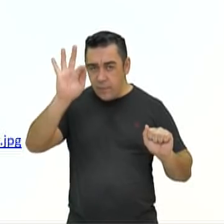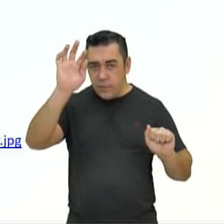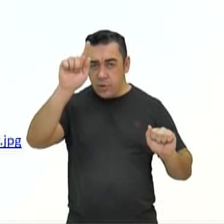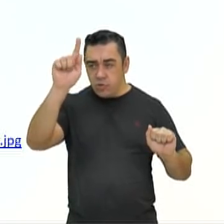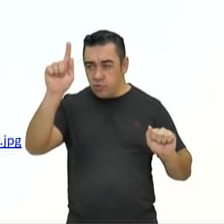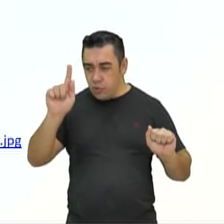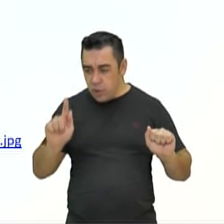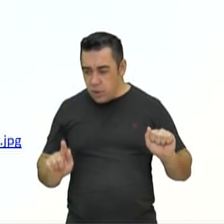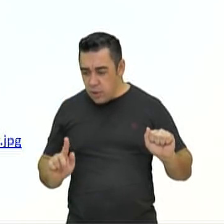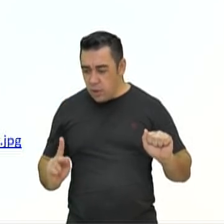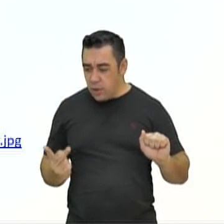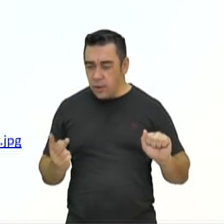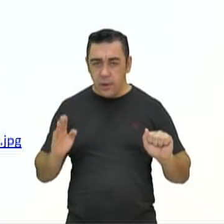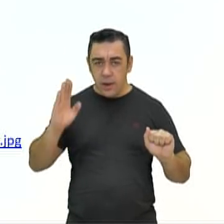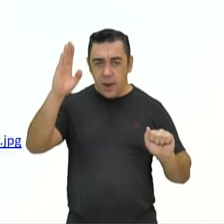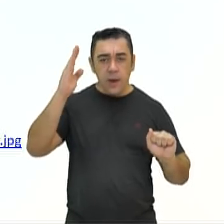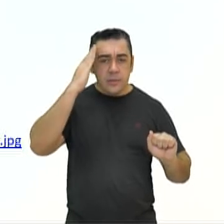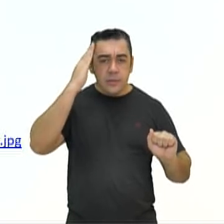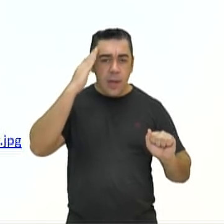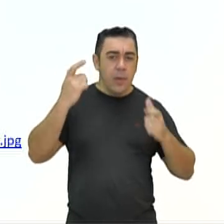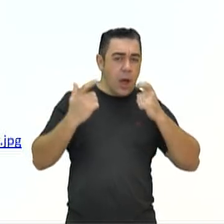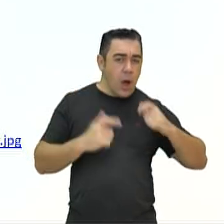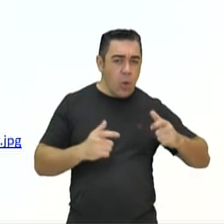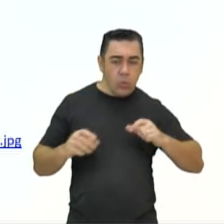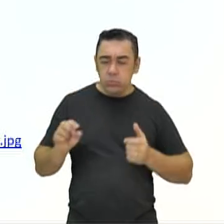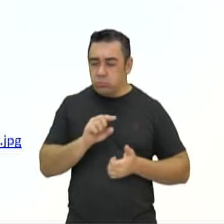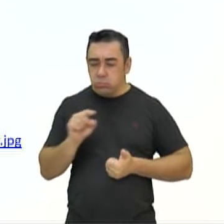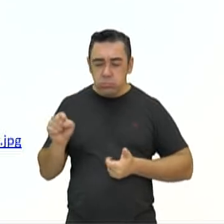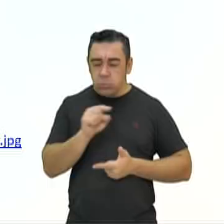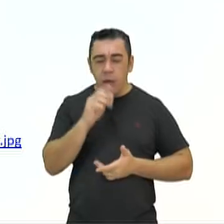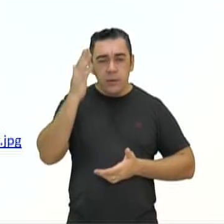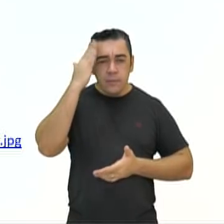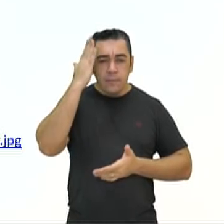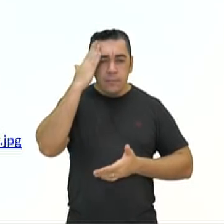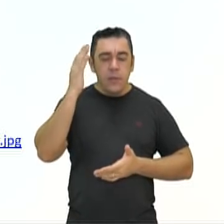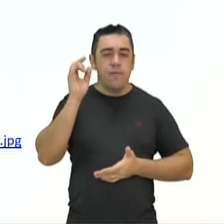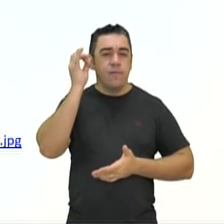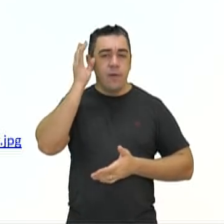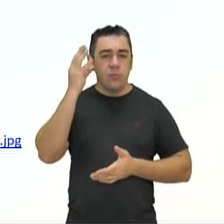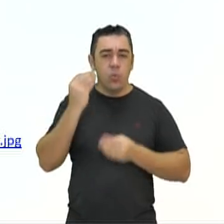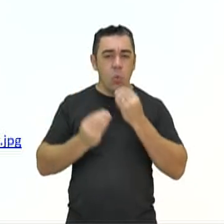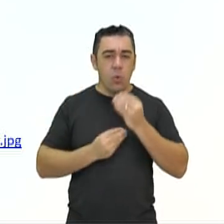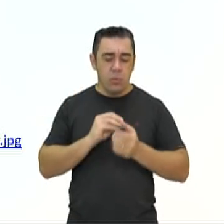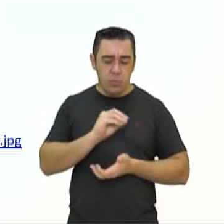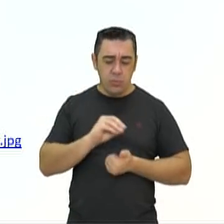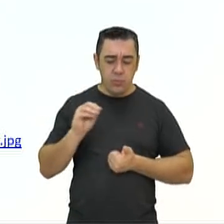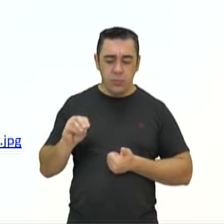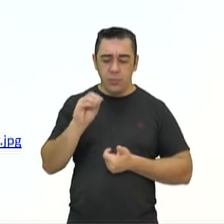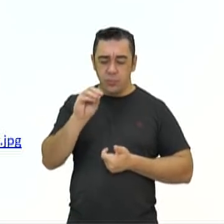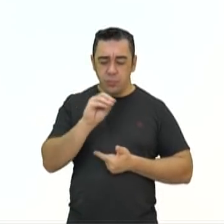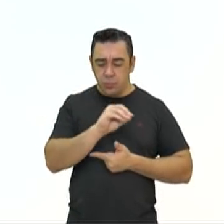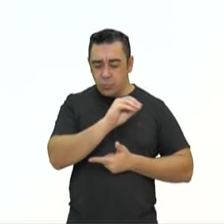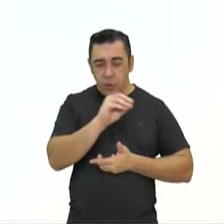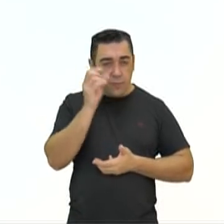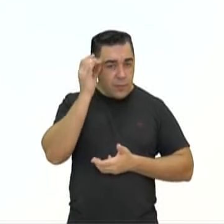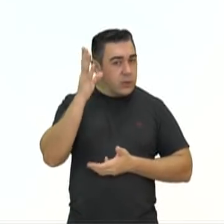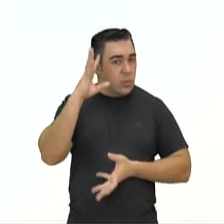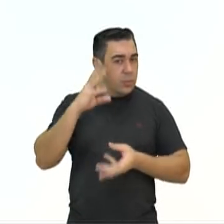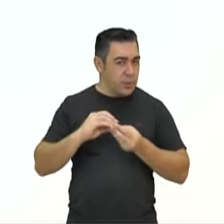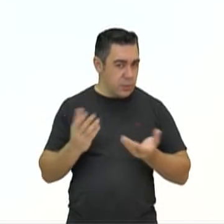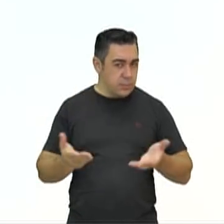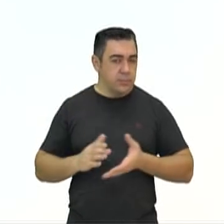esses endereços, fica bem mais simples de você fazer uma jogada, ou se você vê uma anotação, você vai entender qual jogada foi feita. Isso é bem